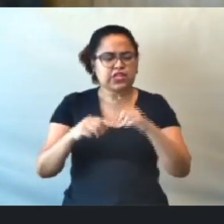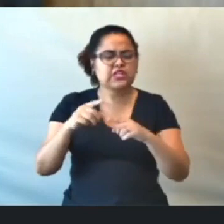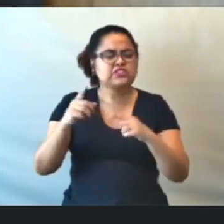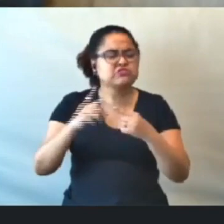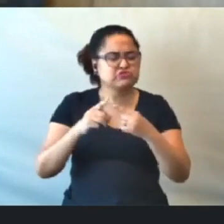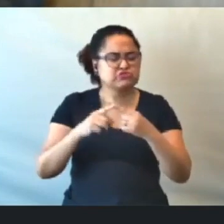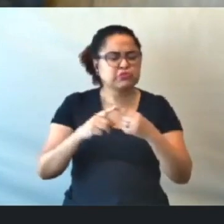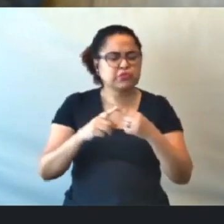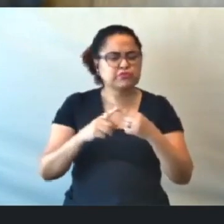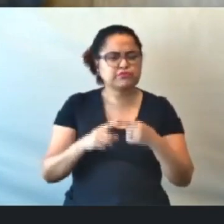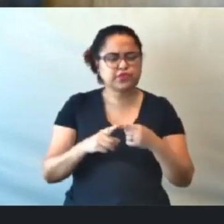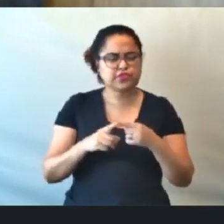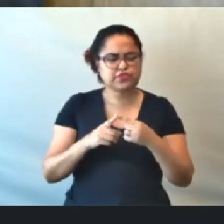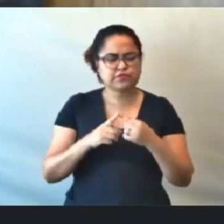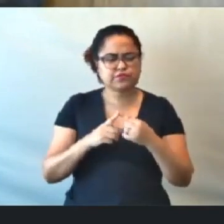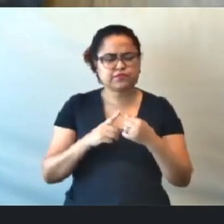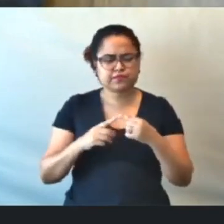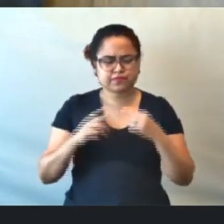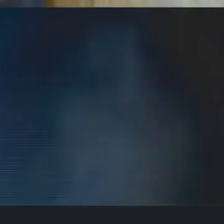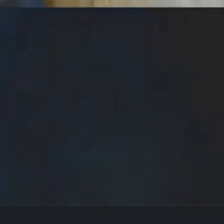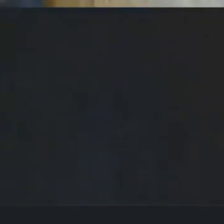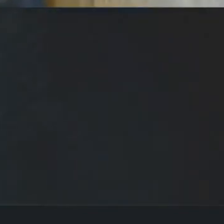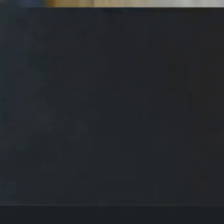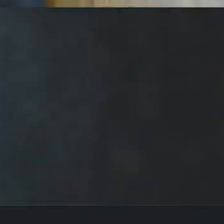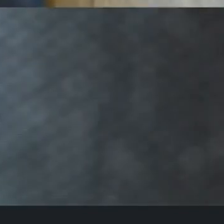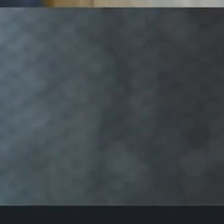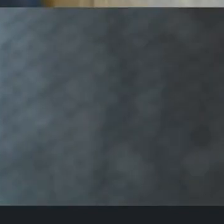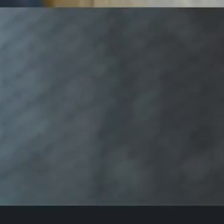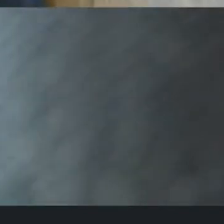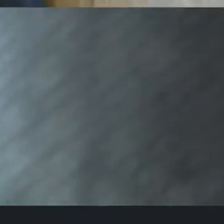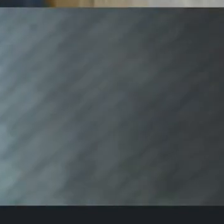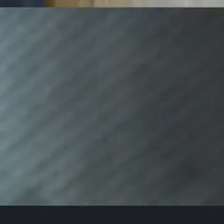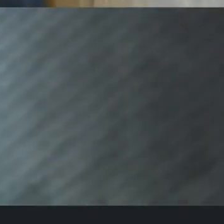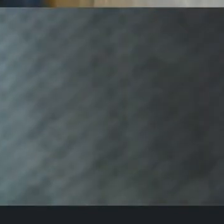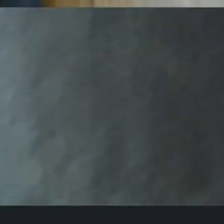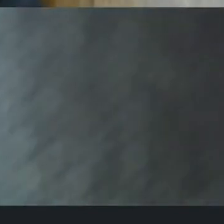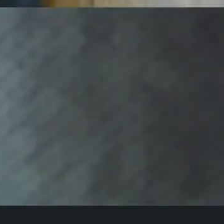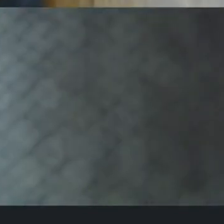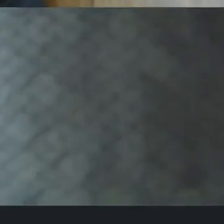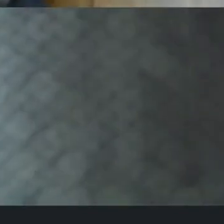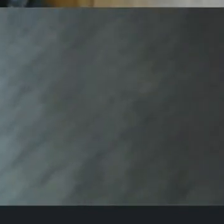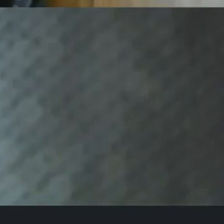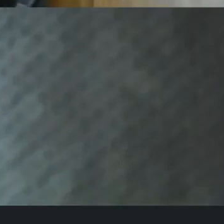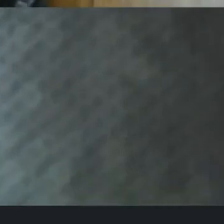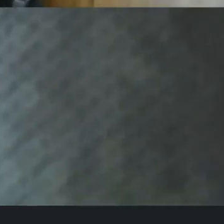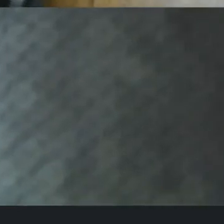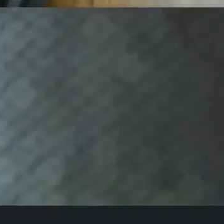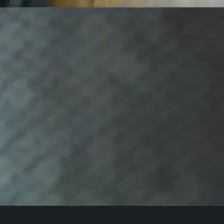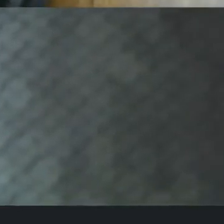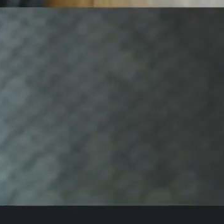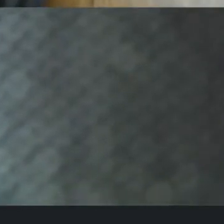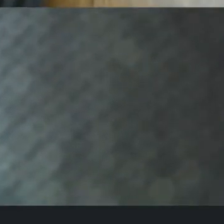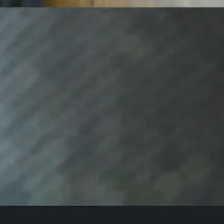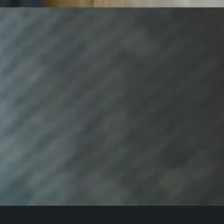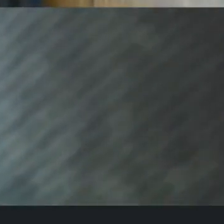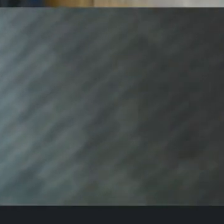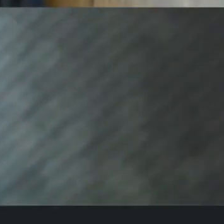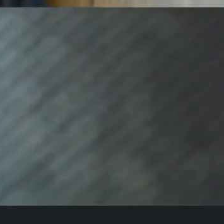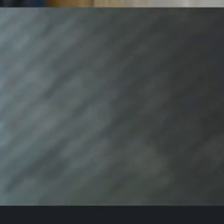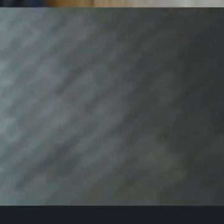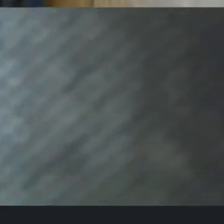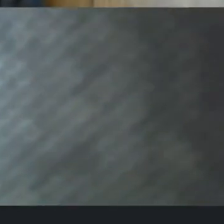vem desde o primeiro relatório que nós emitimos, é que é importante que essa